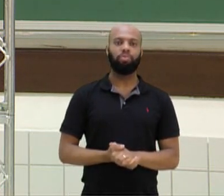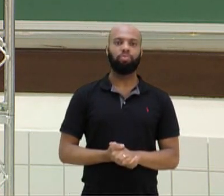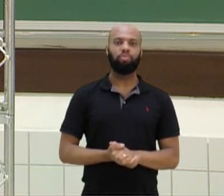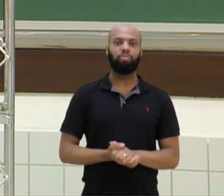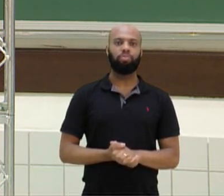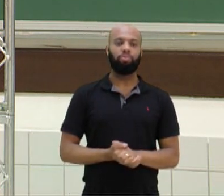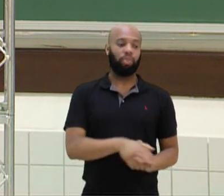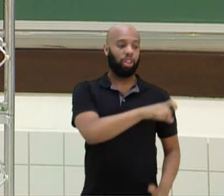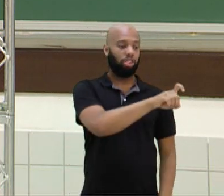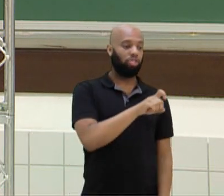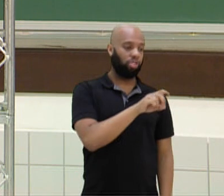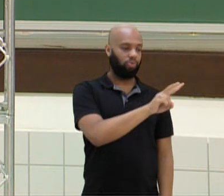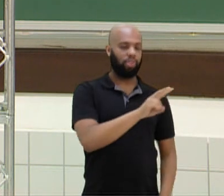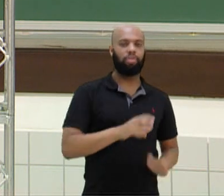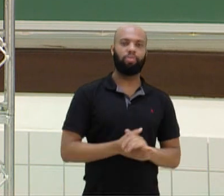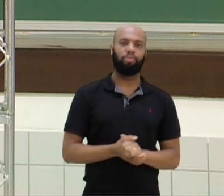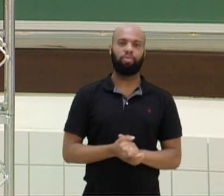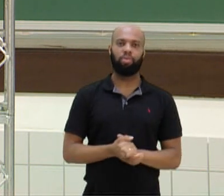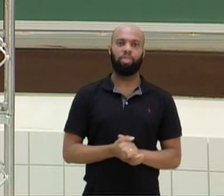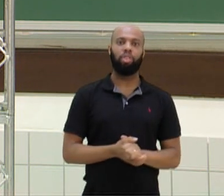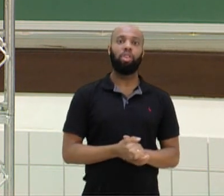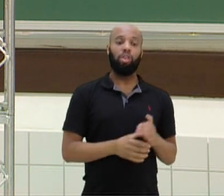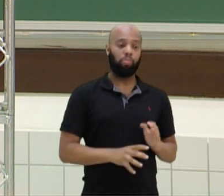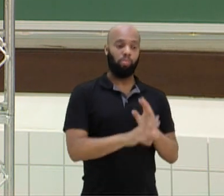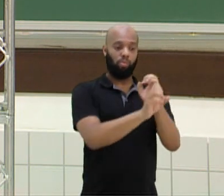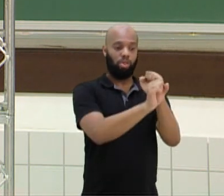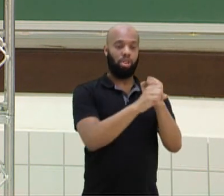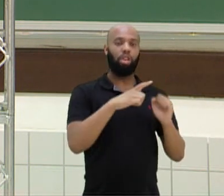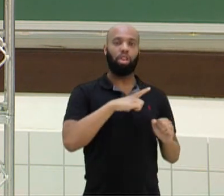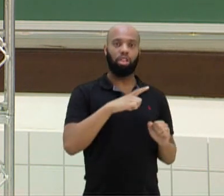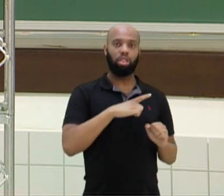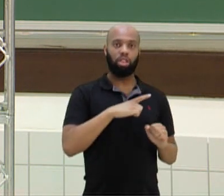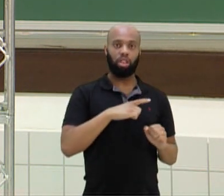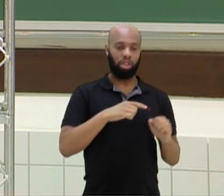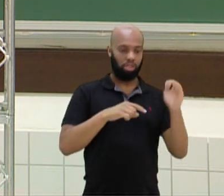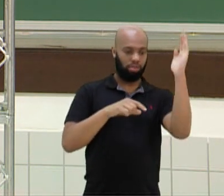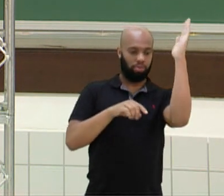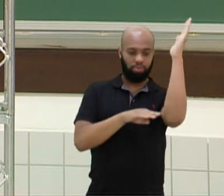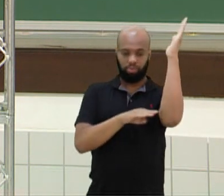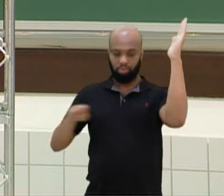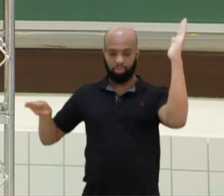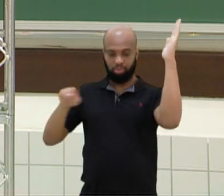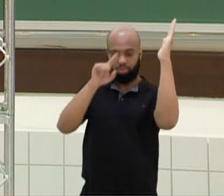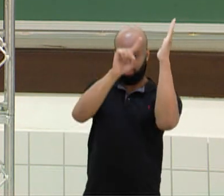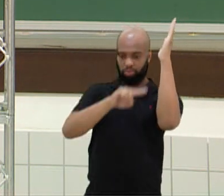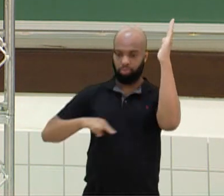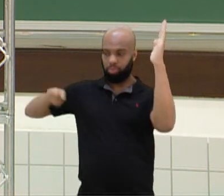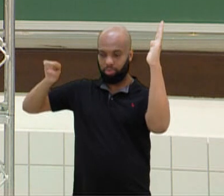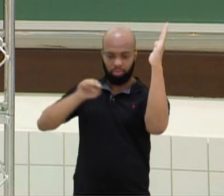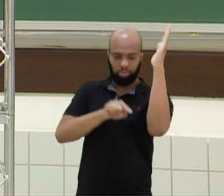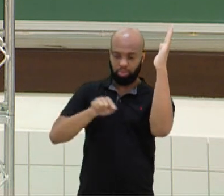Esse vértice é ponto de máximo ou ponto de mínimo? Nesse caso. E aí?